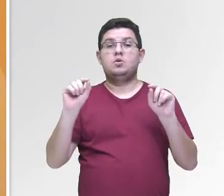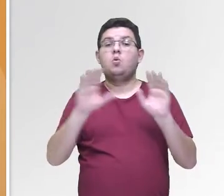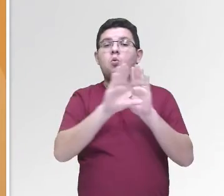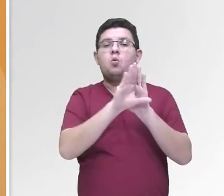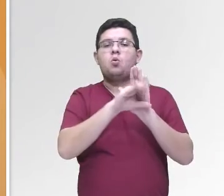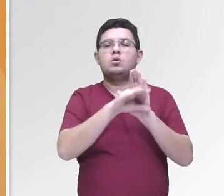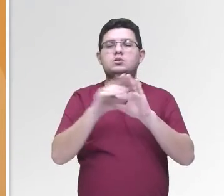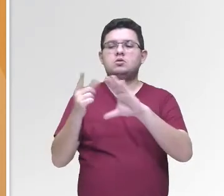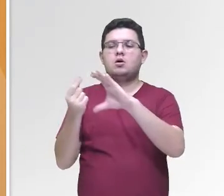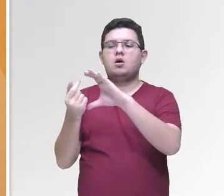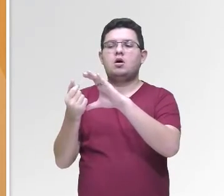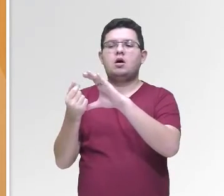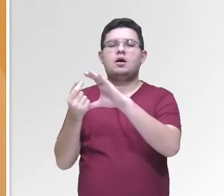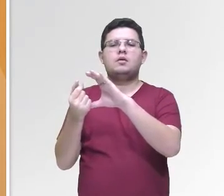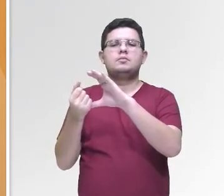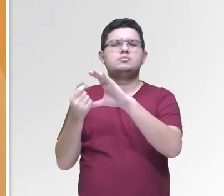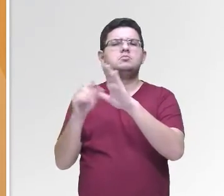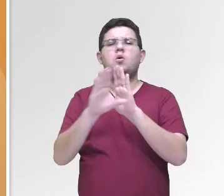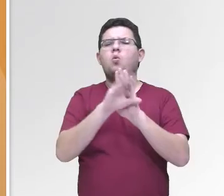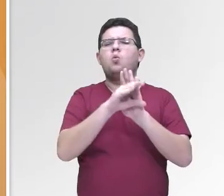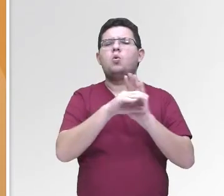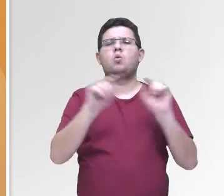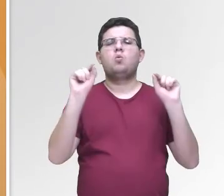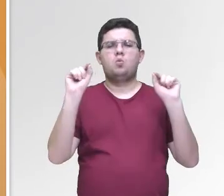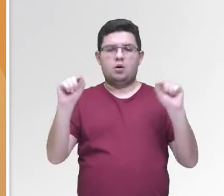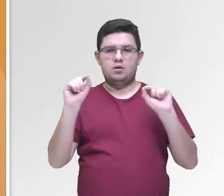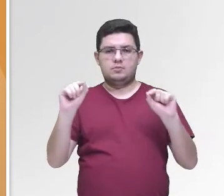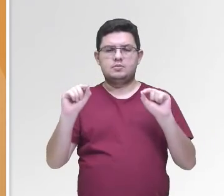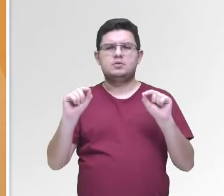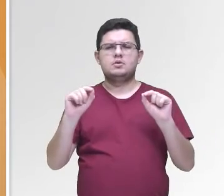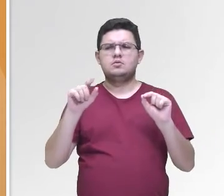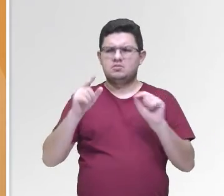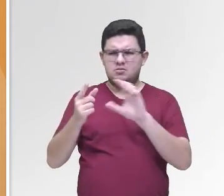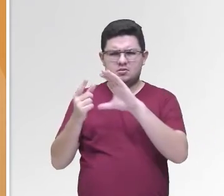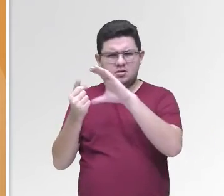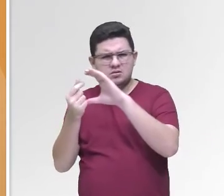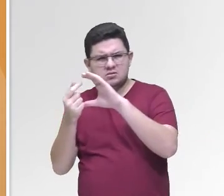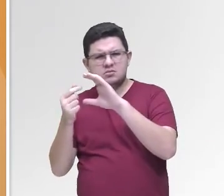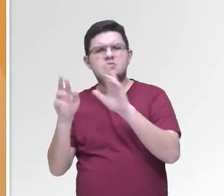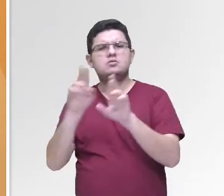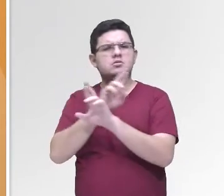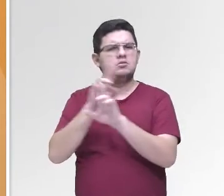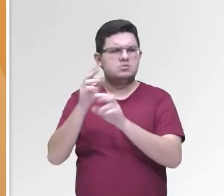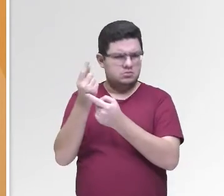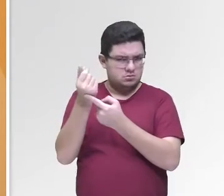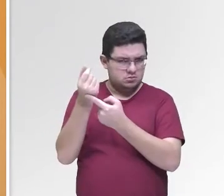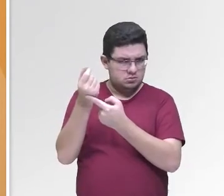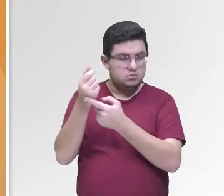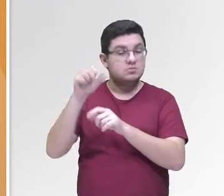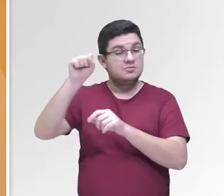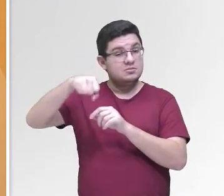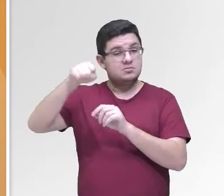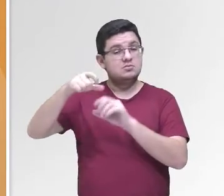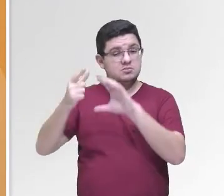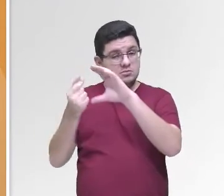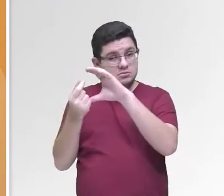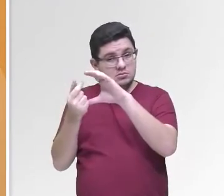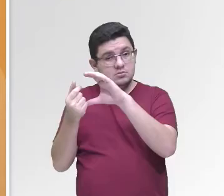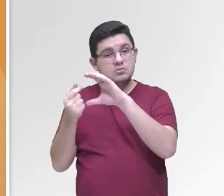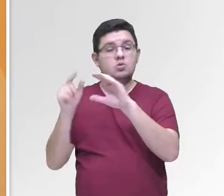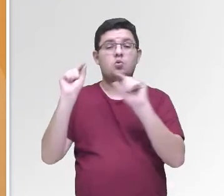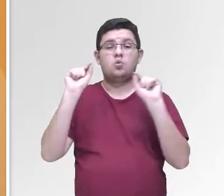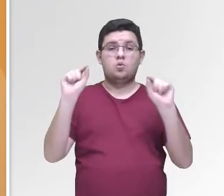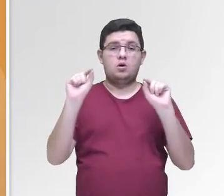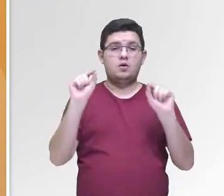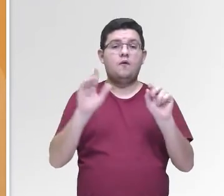de capitalismo. Ah, professor, isso tem a ver então com dinheiro? Sim, nesse sentido, capital